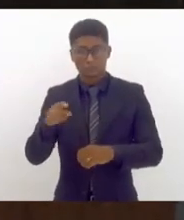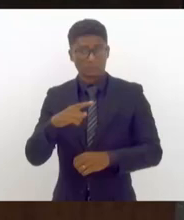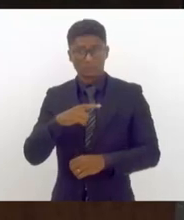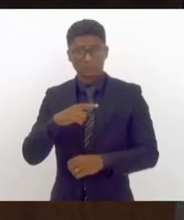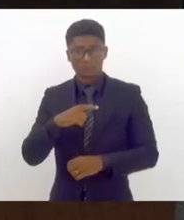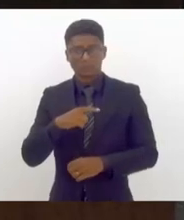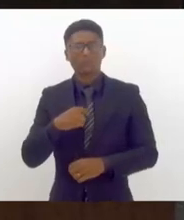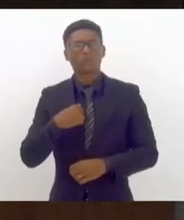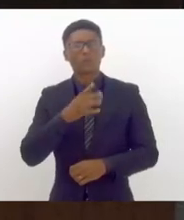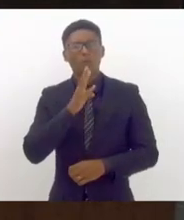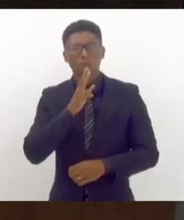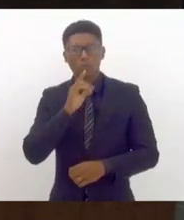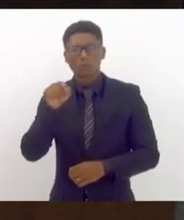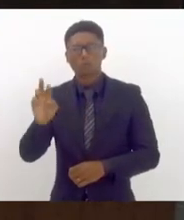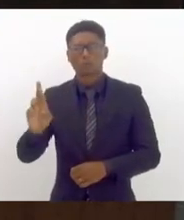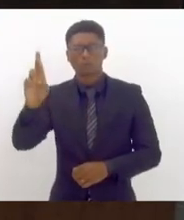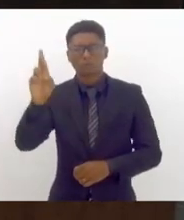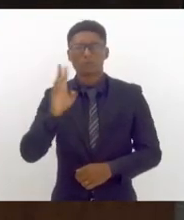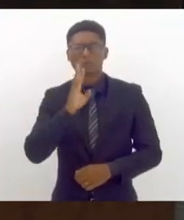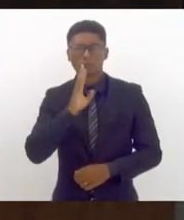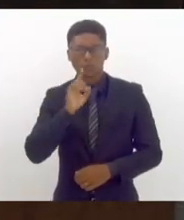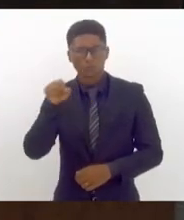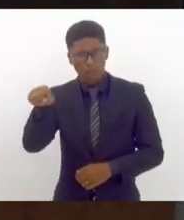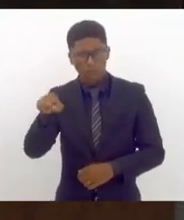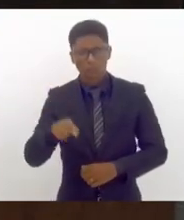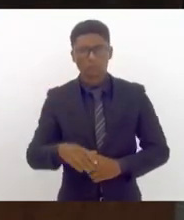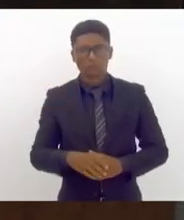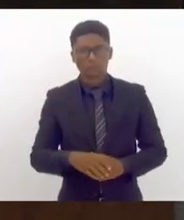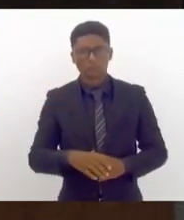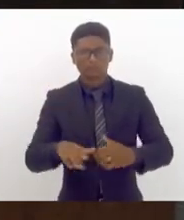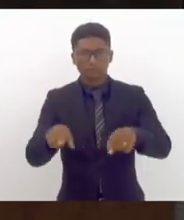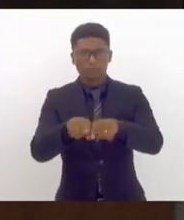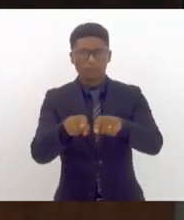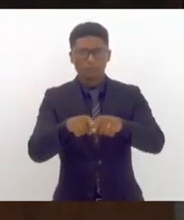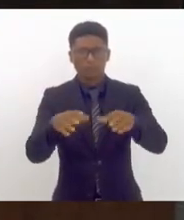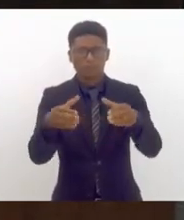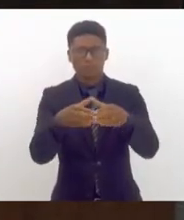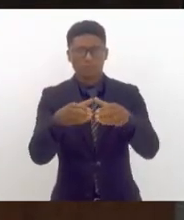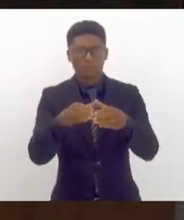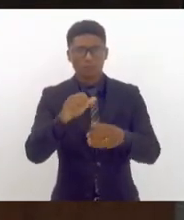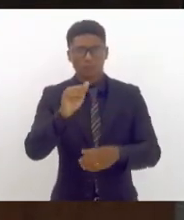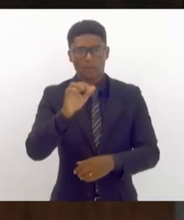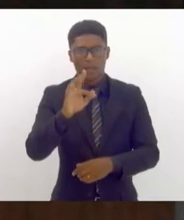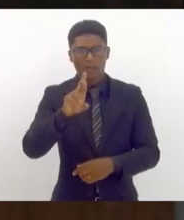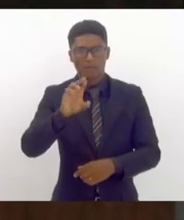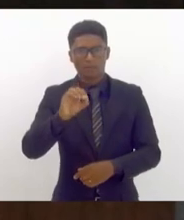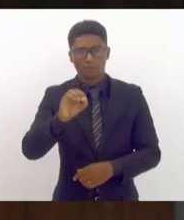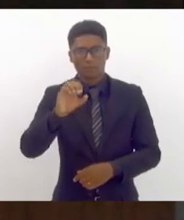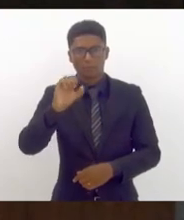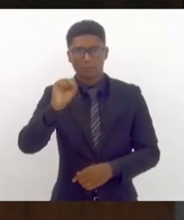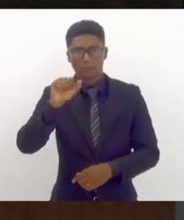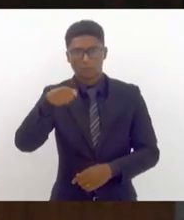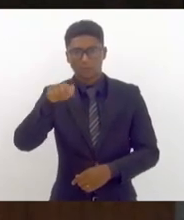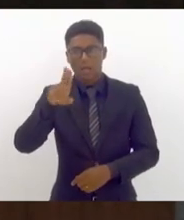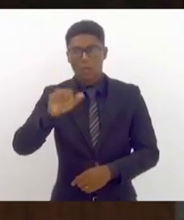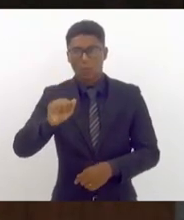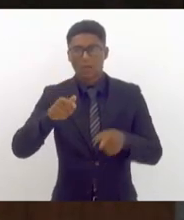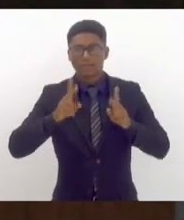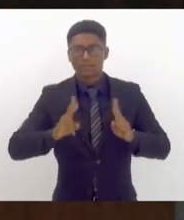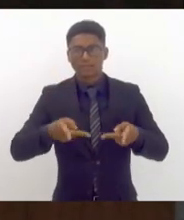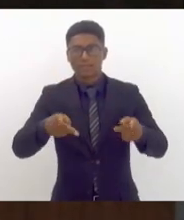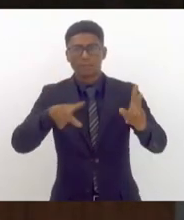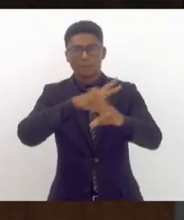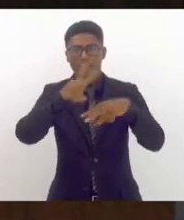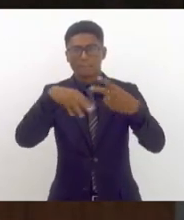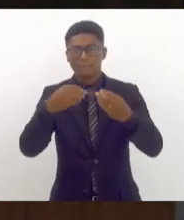que eu conheço o dono, conheço também o grupo Afro-Saquá, que sempre faz esse presente para